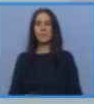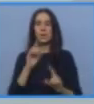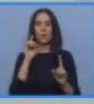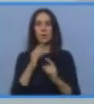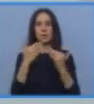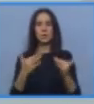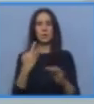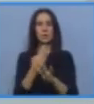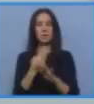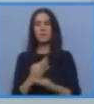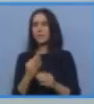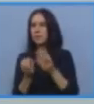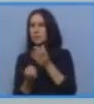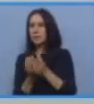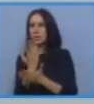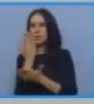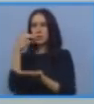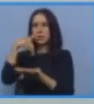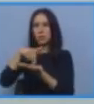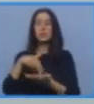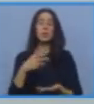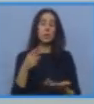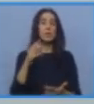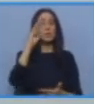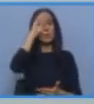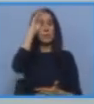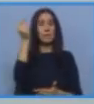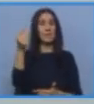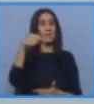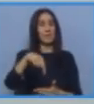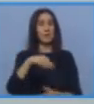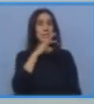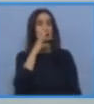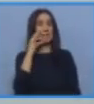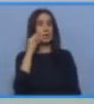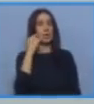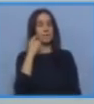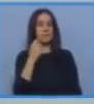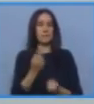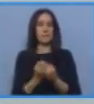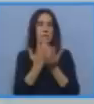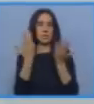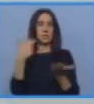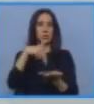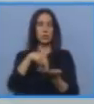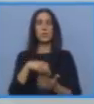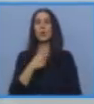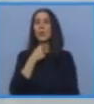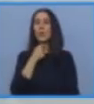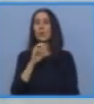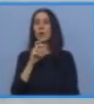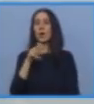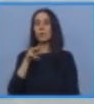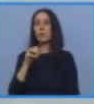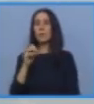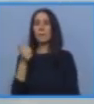das aparições. Do aniversário da vida do Papa, das aparições, portanto, veio o coro do Carmo de Beja e o